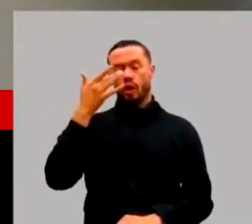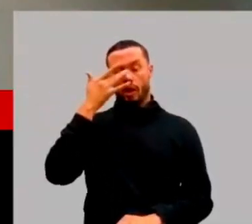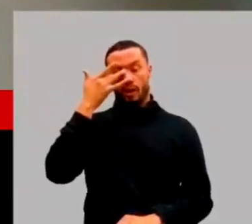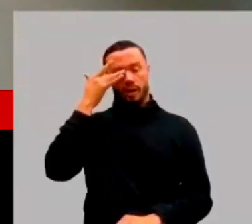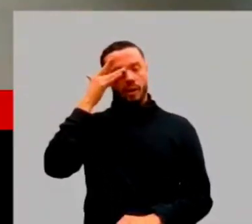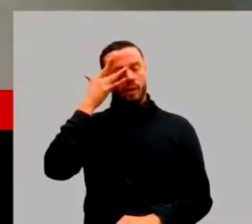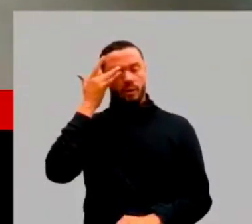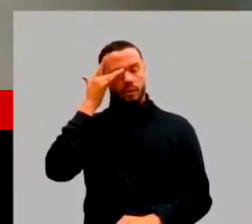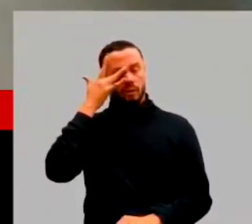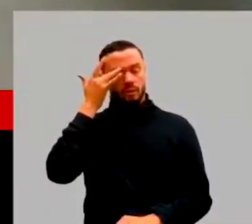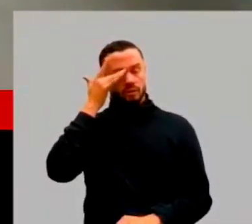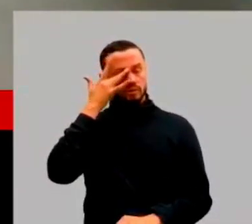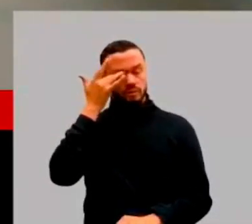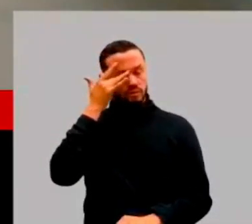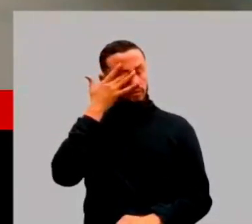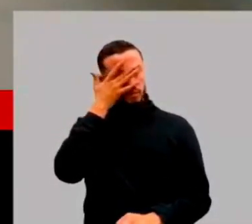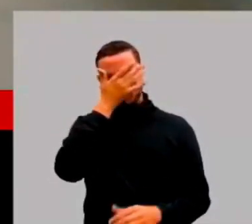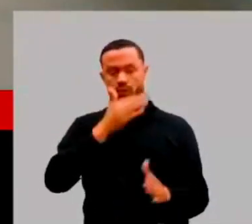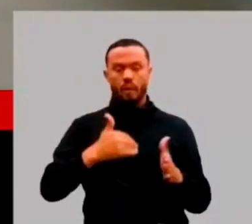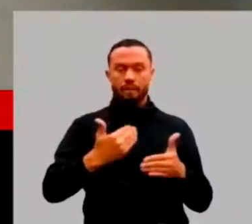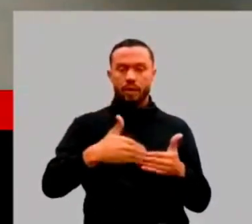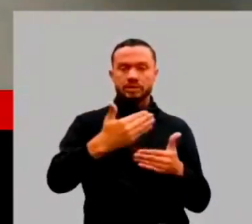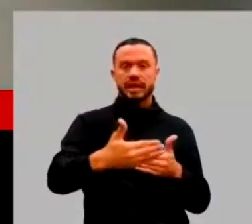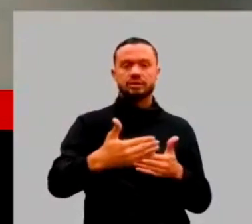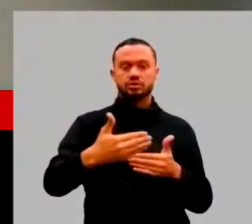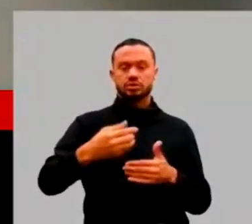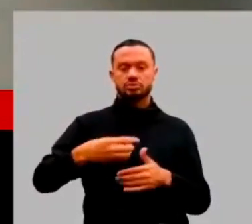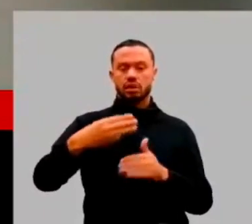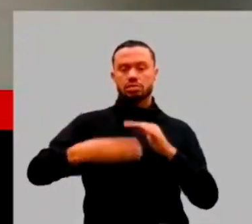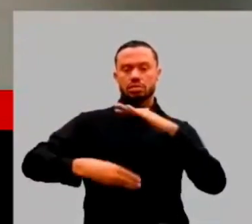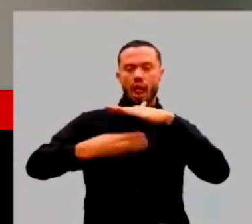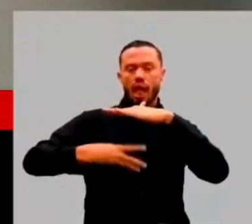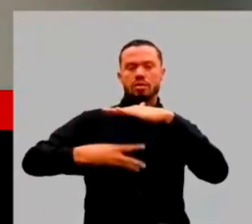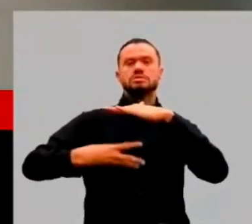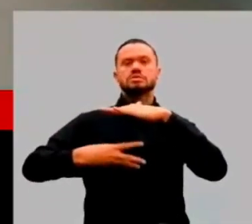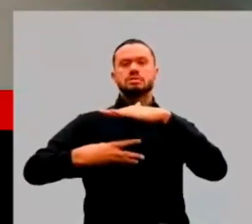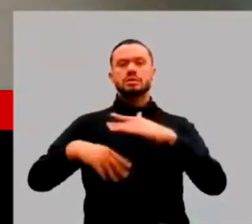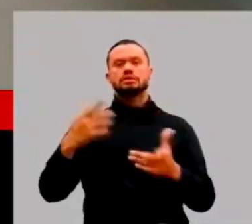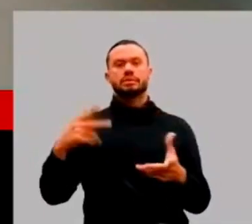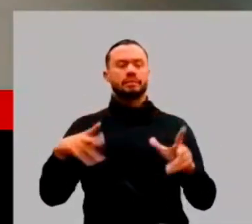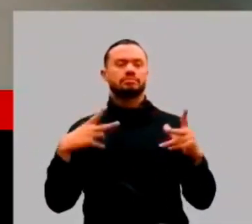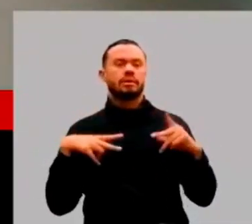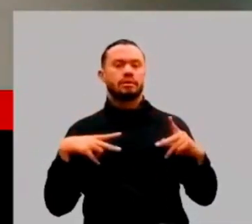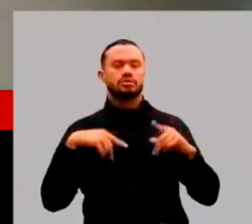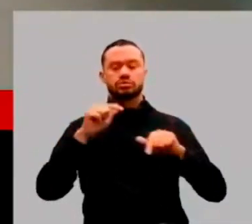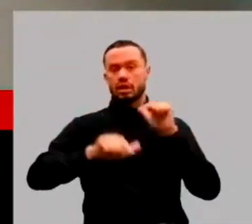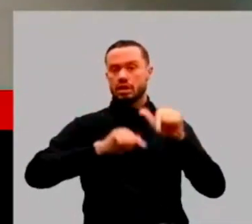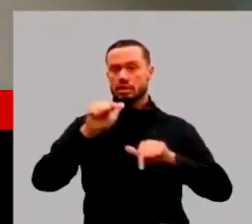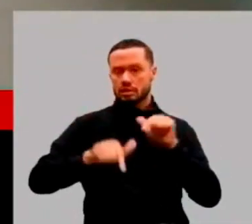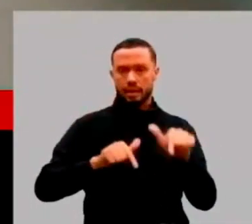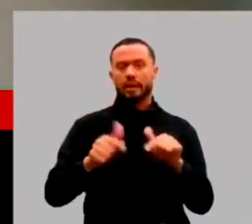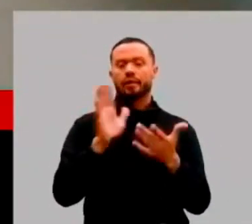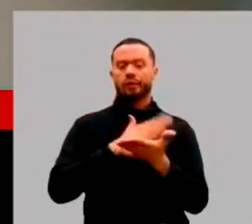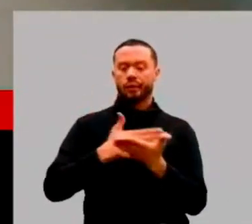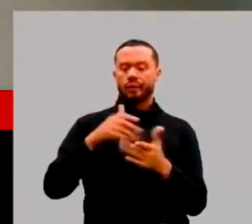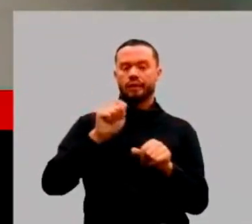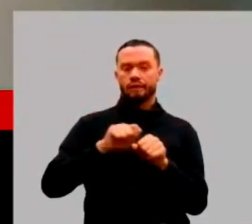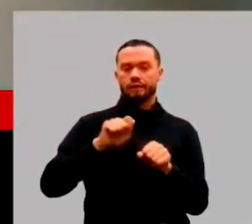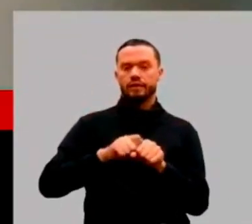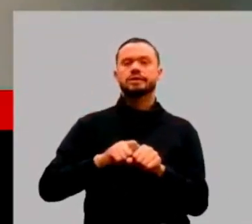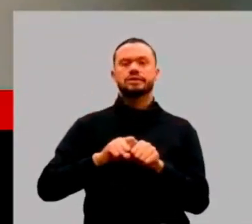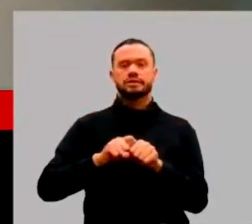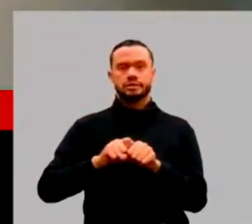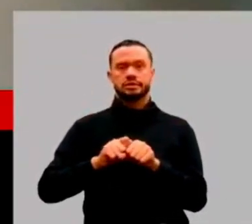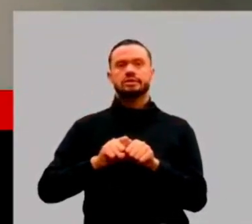processo de terceirização barra privatização de serviços que é o que se começa a fazer Por isso a